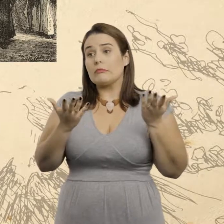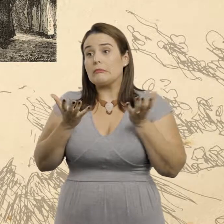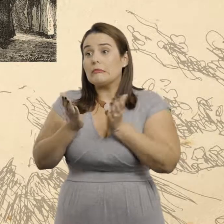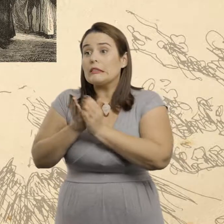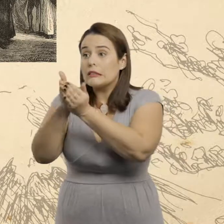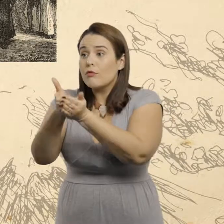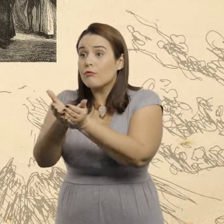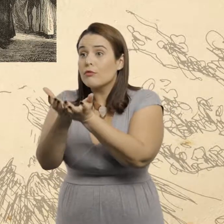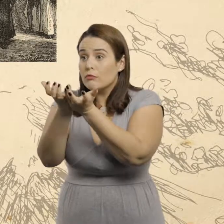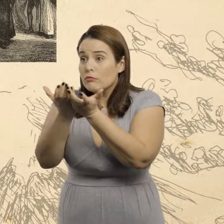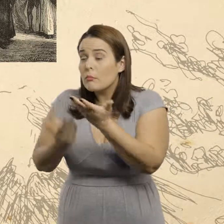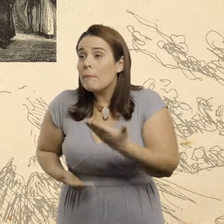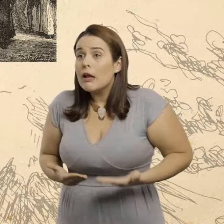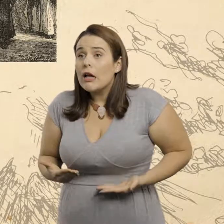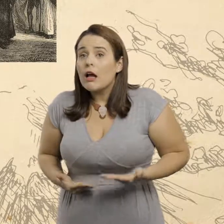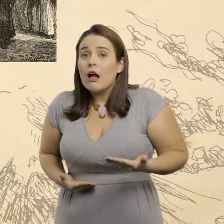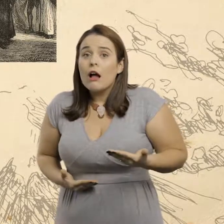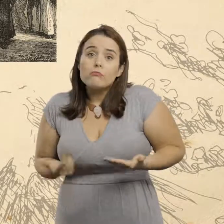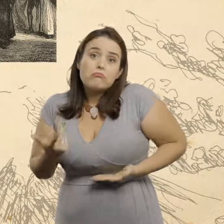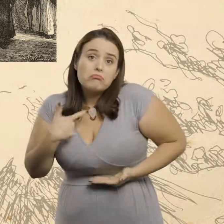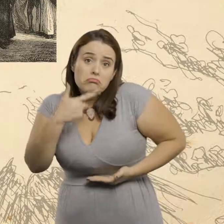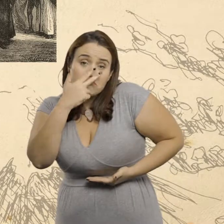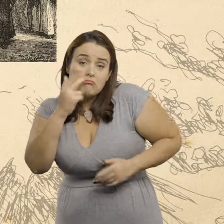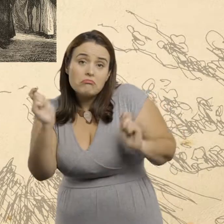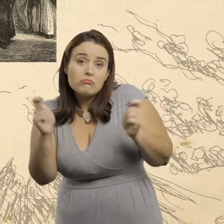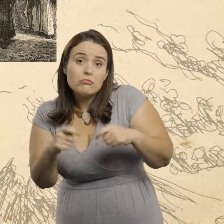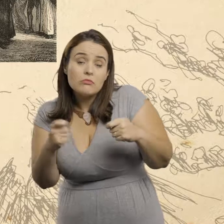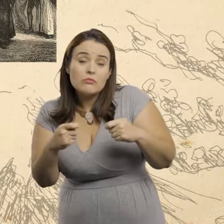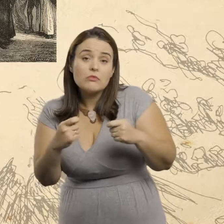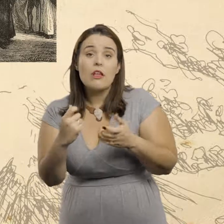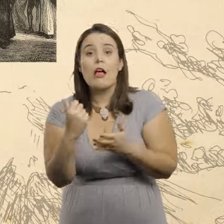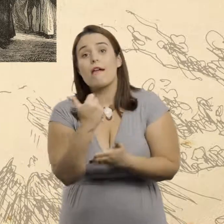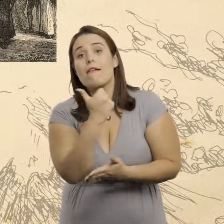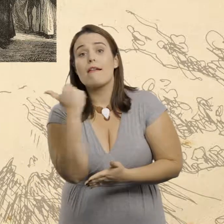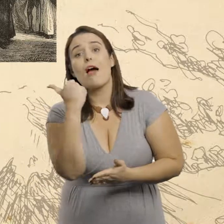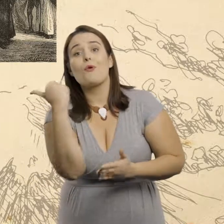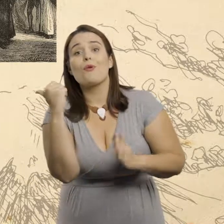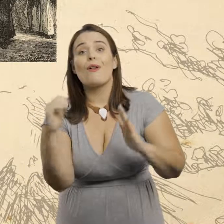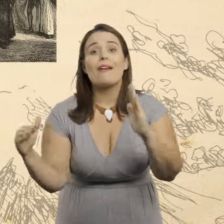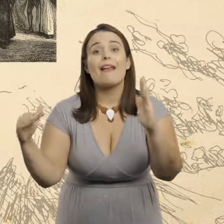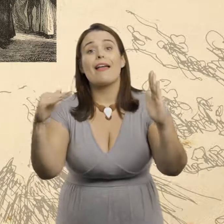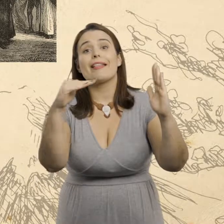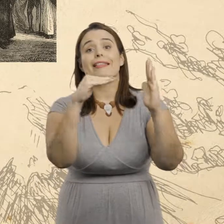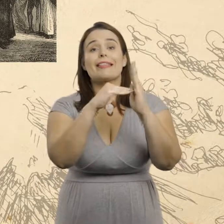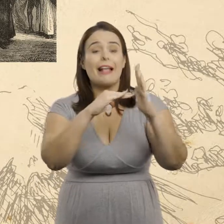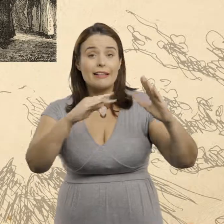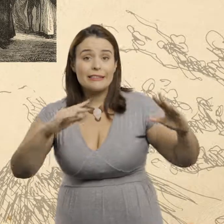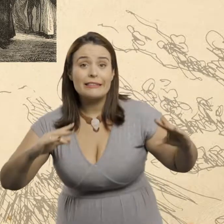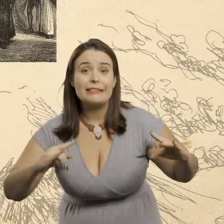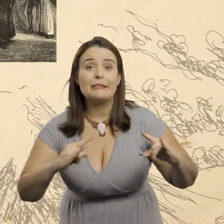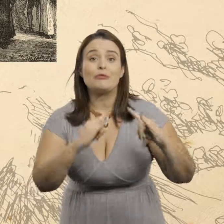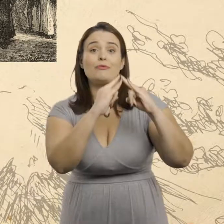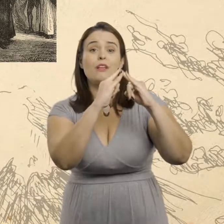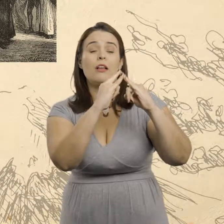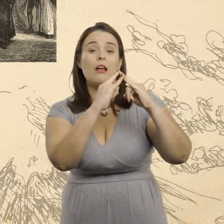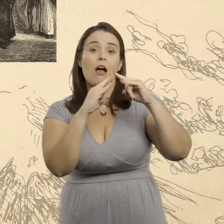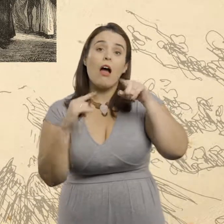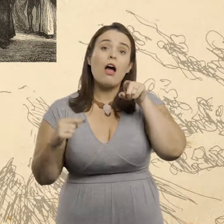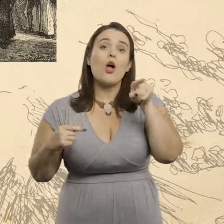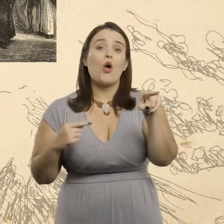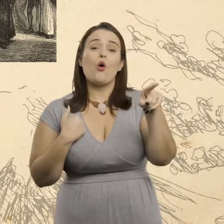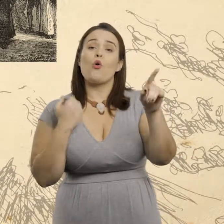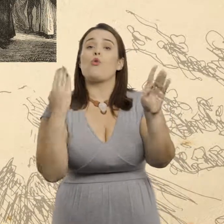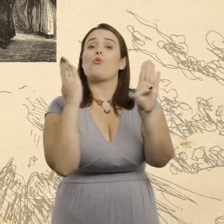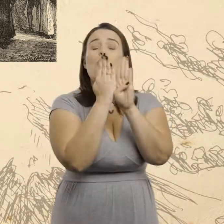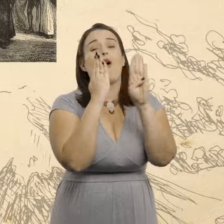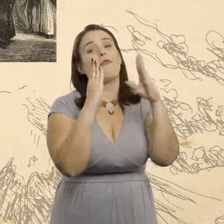como empregado nos navios que iam para os Estados Unidos. Ele queria pegar carona até São Francisco porque ele imaginava que